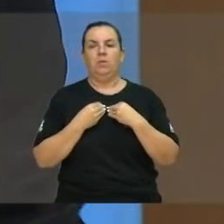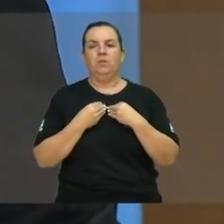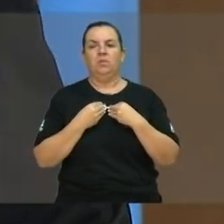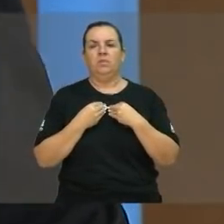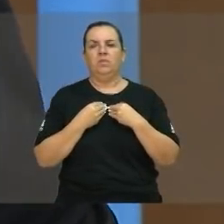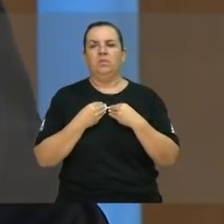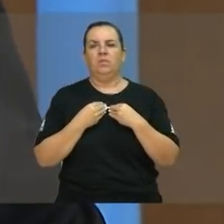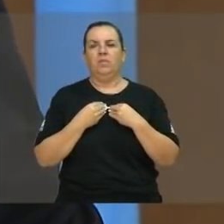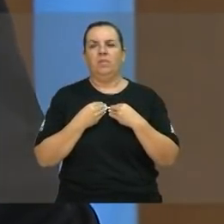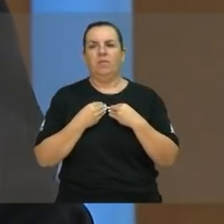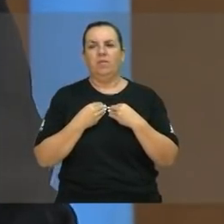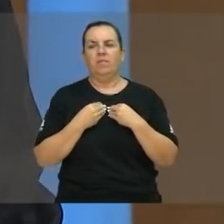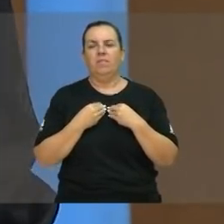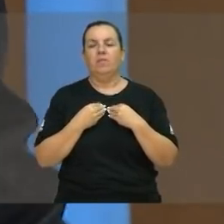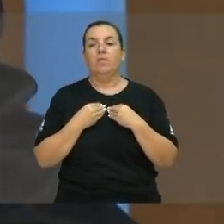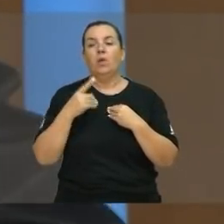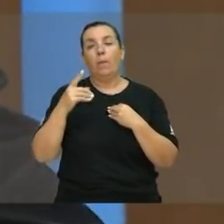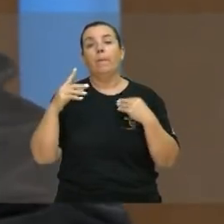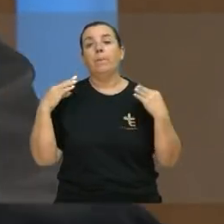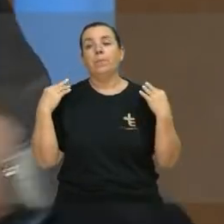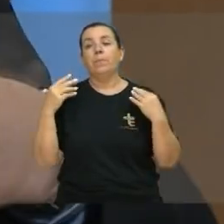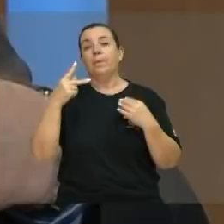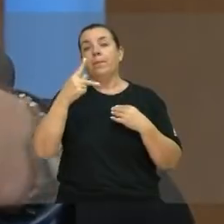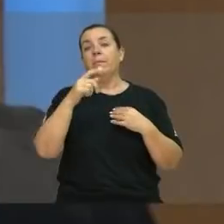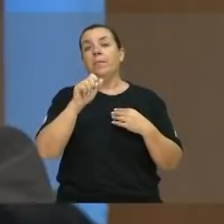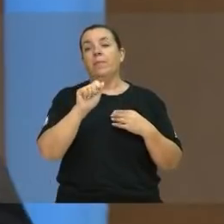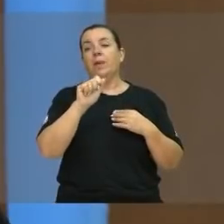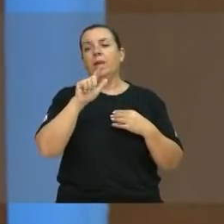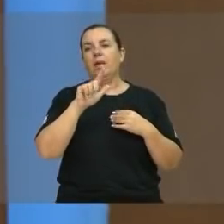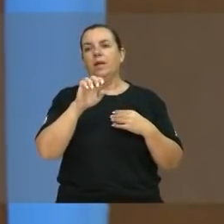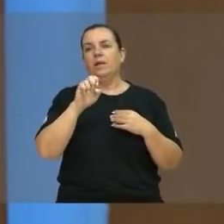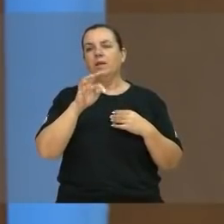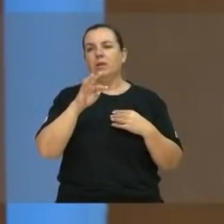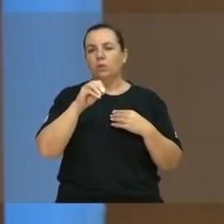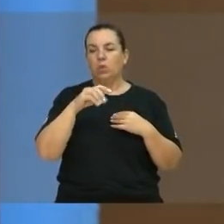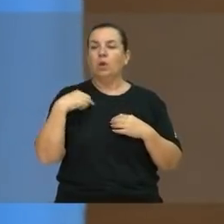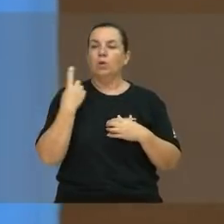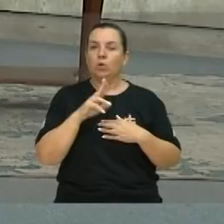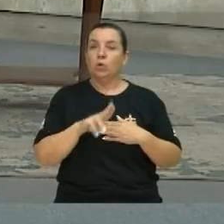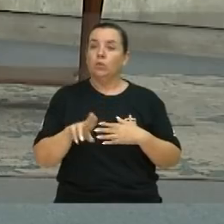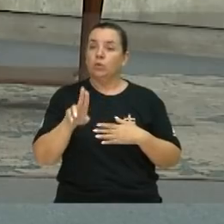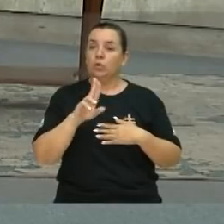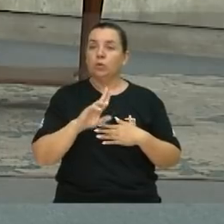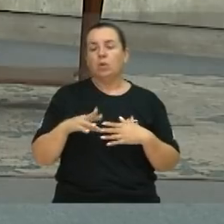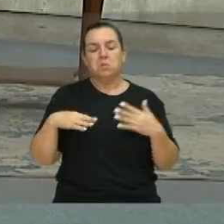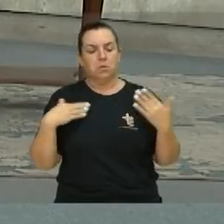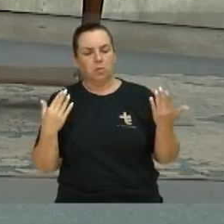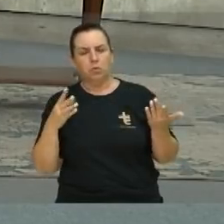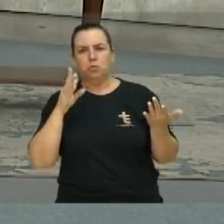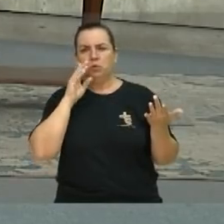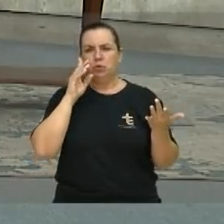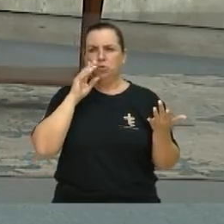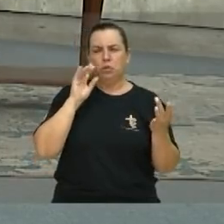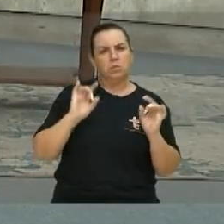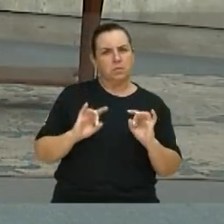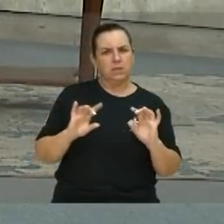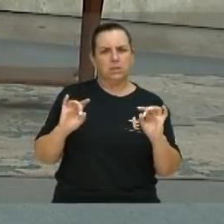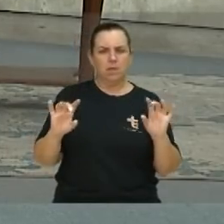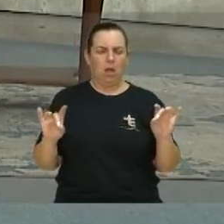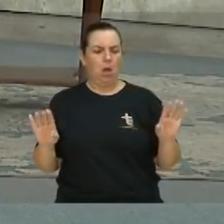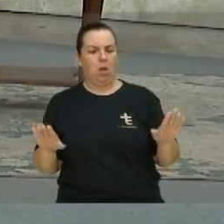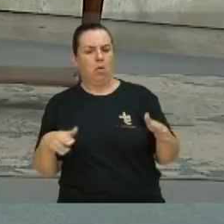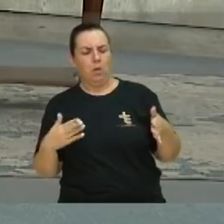paletó é uma veste nós o usamos em situações de maior